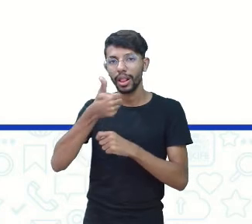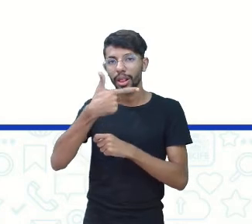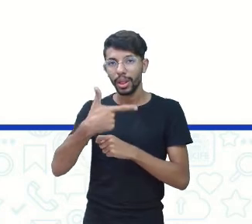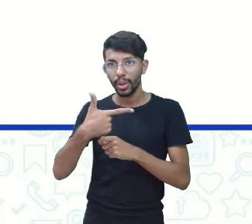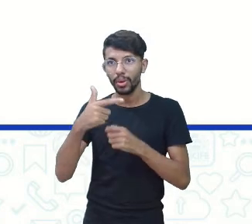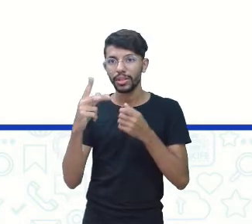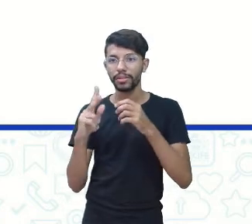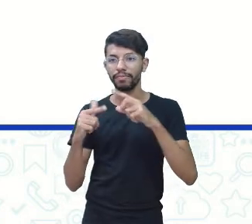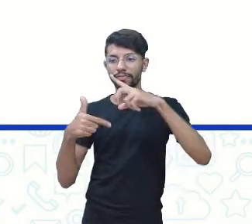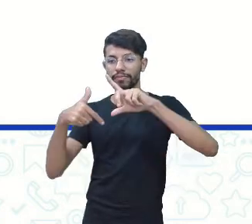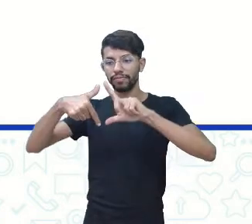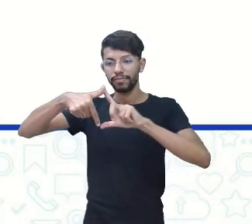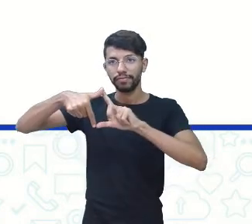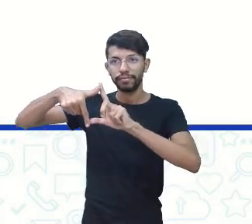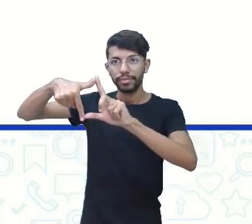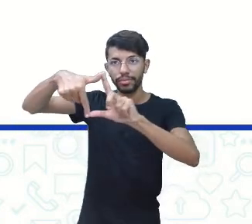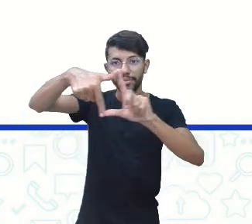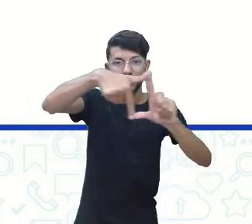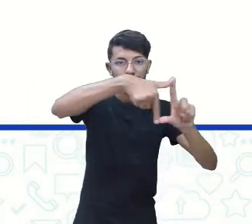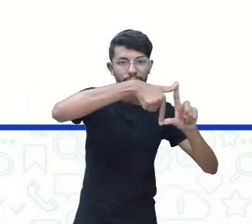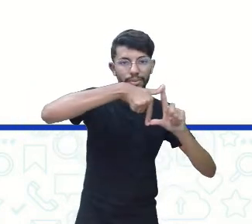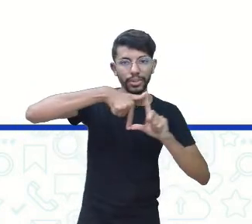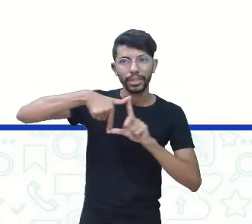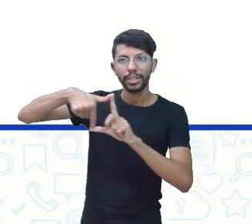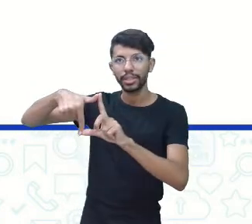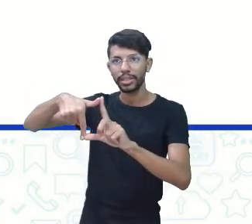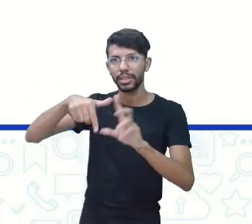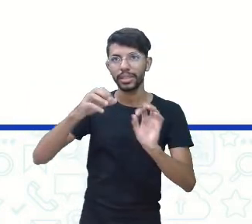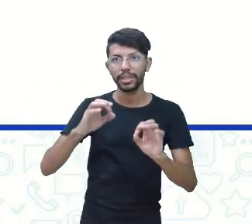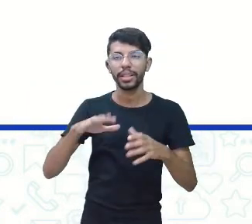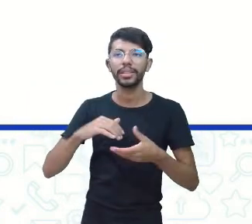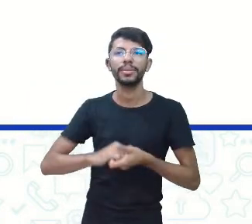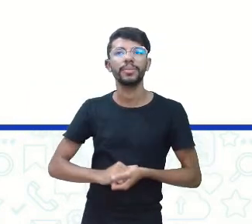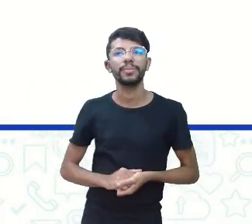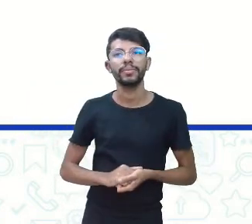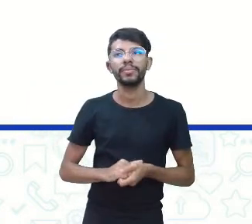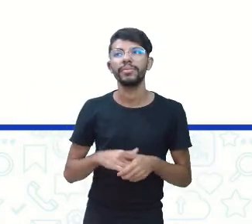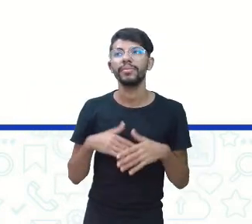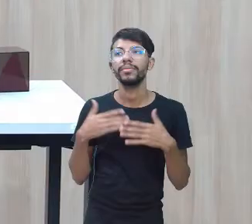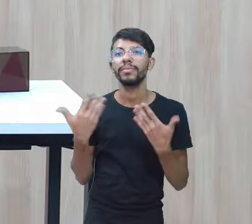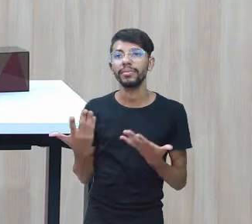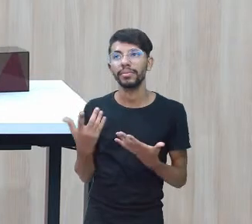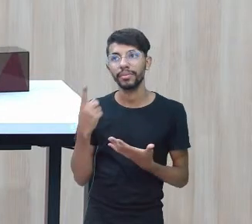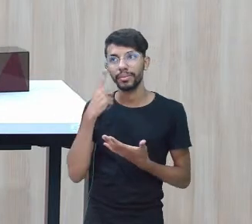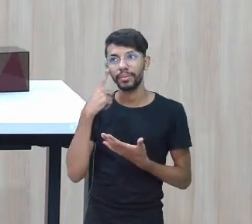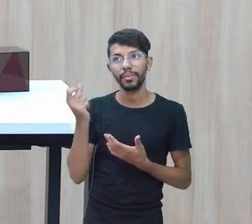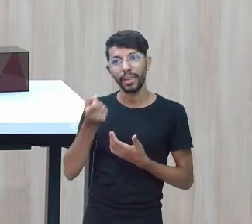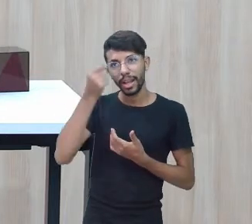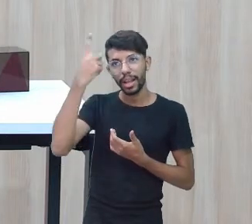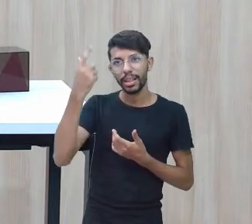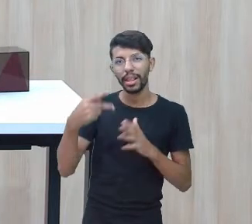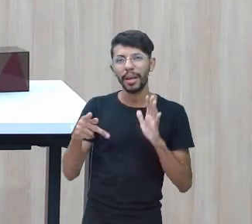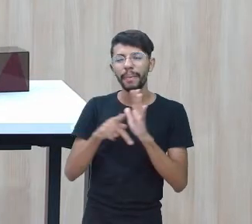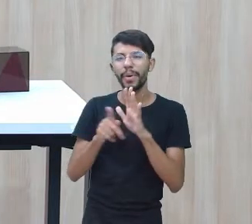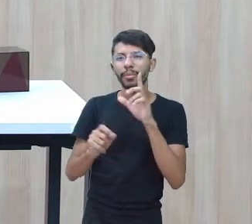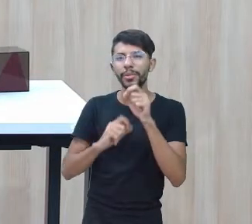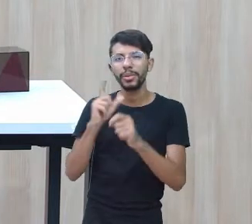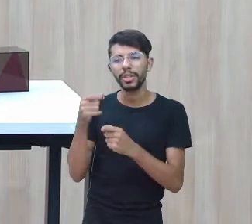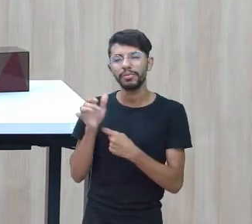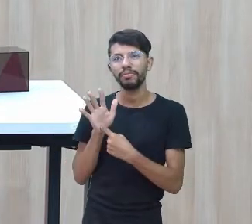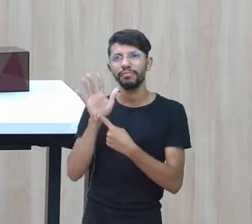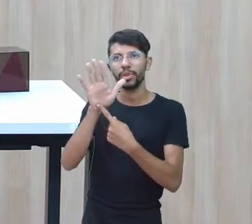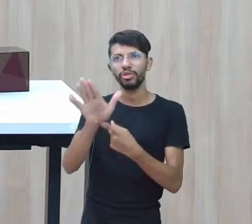E aí, voltei para lá. Pronto. Essa ideia, gente, de trazer essa noção